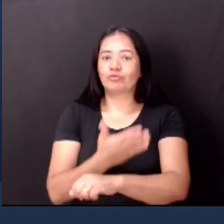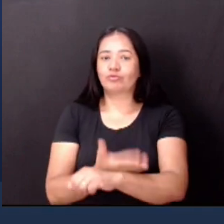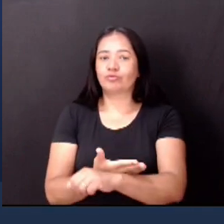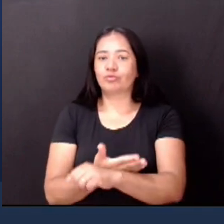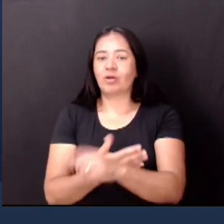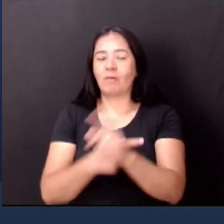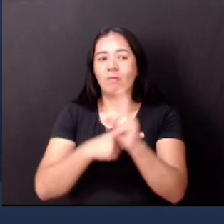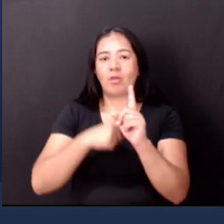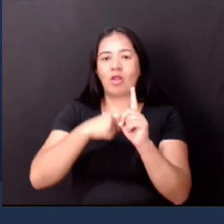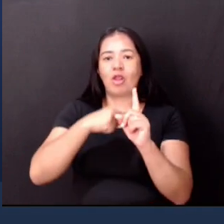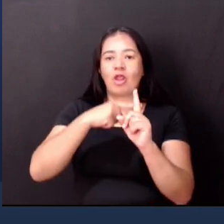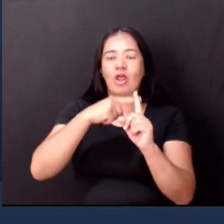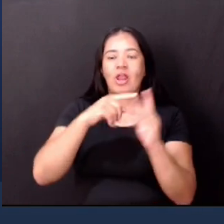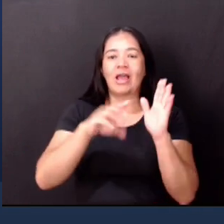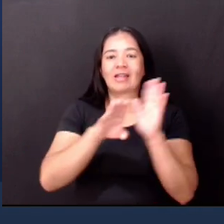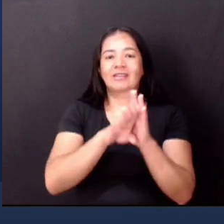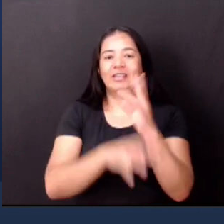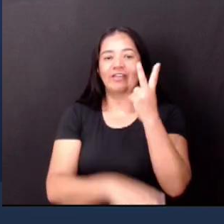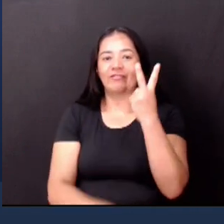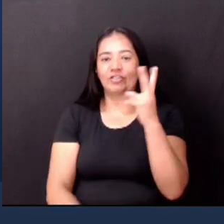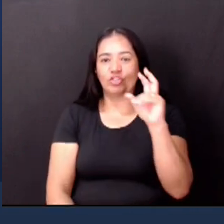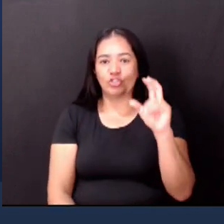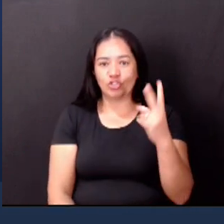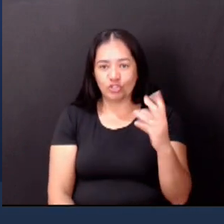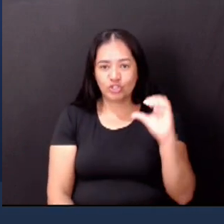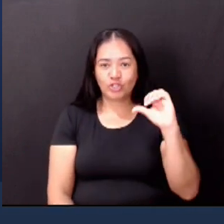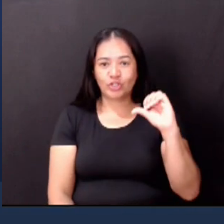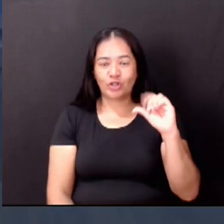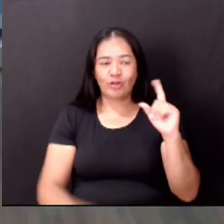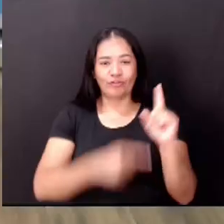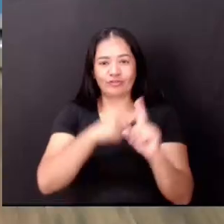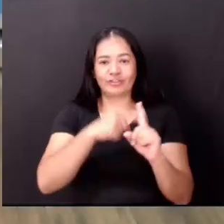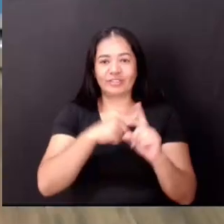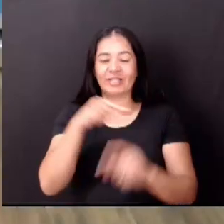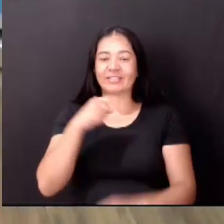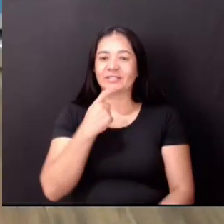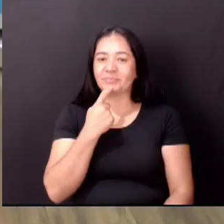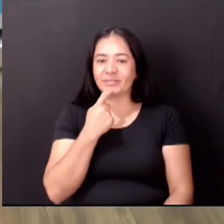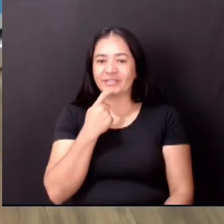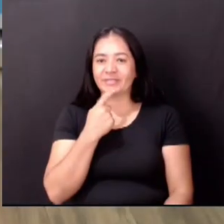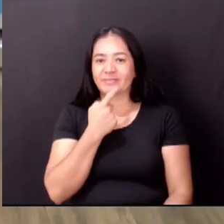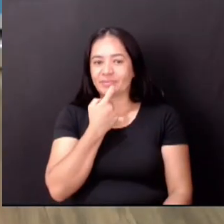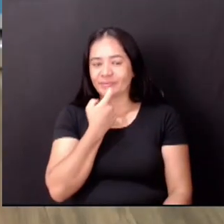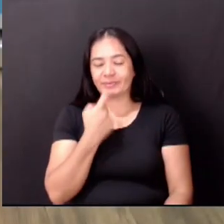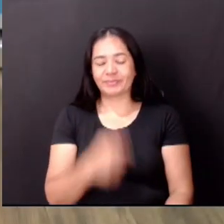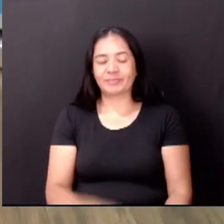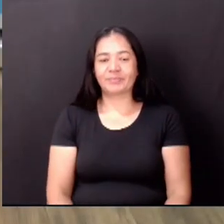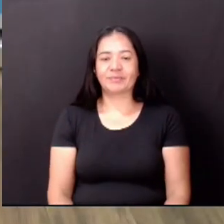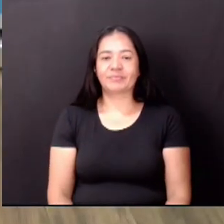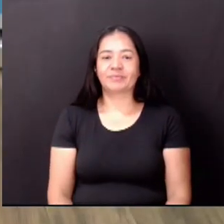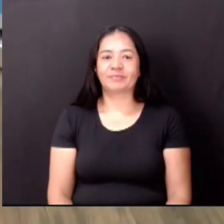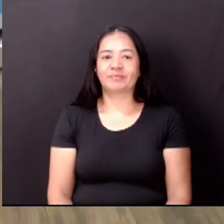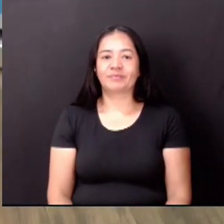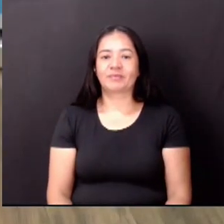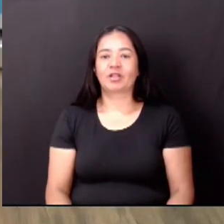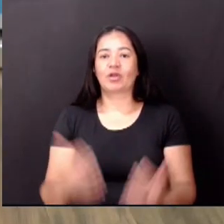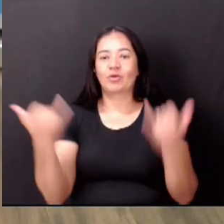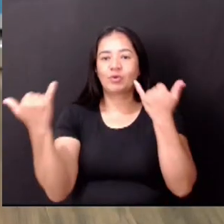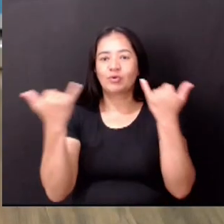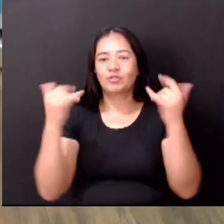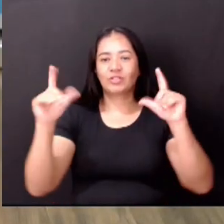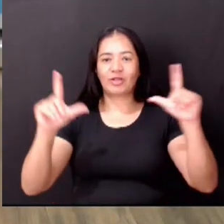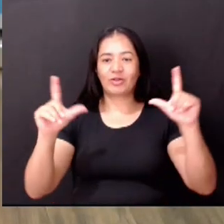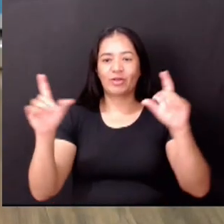chegar aos 29 graus aqui na cidade de Campinas. O Jornal Câmara Notícia fica por aqui.